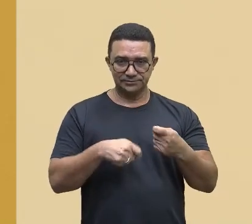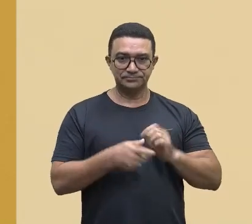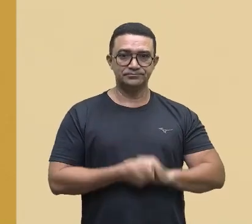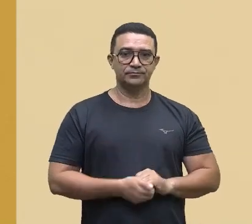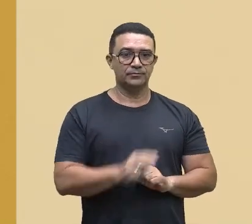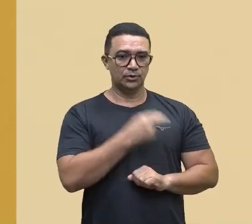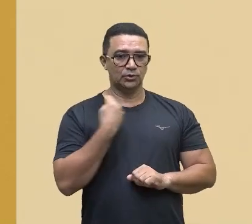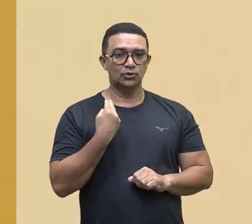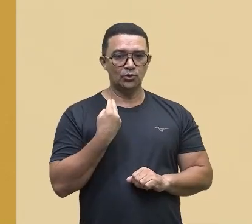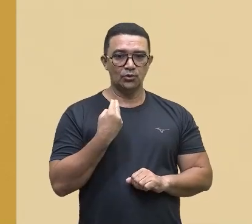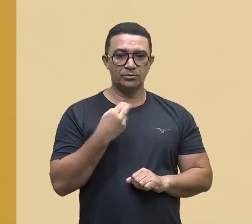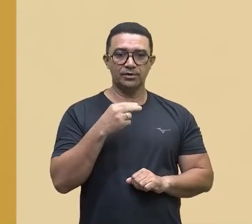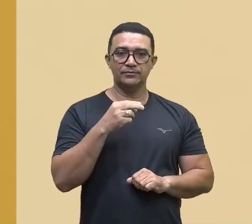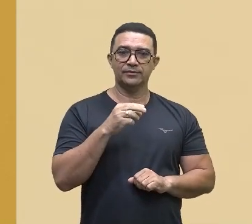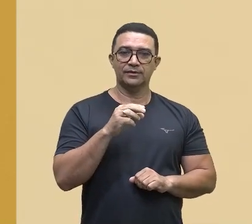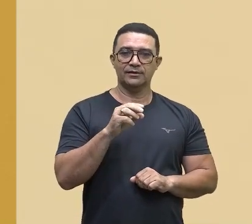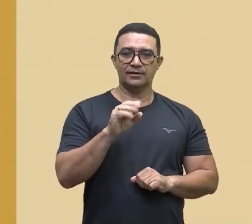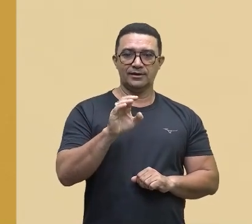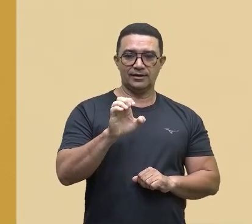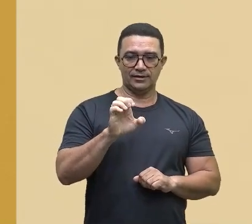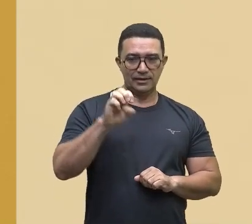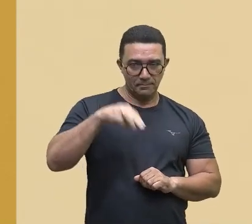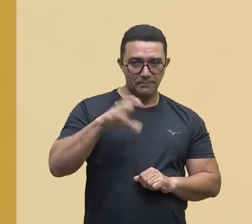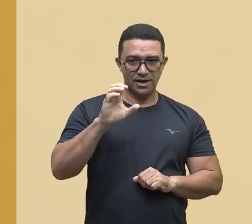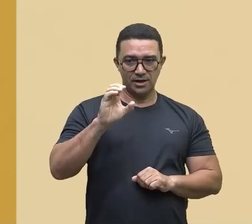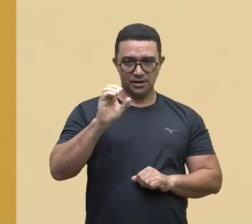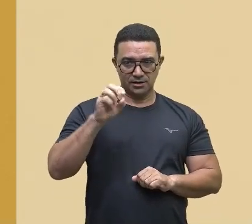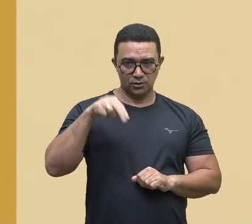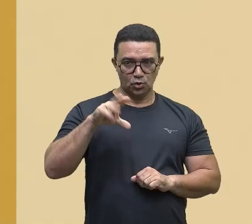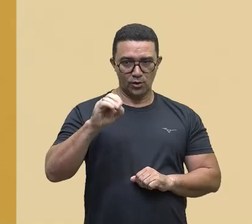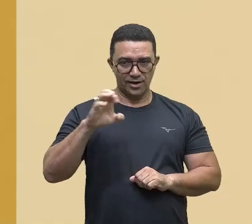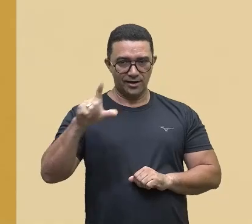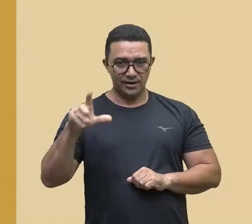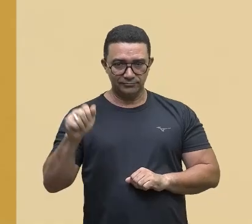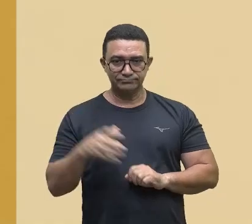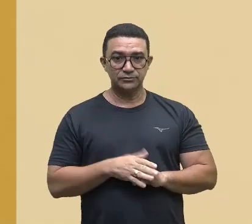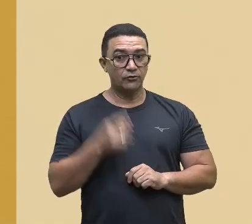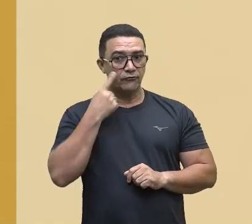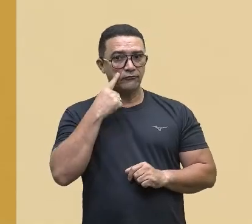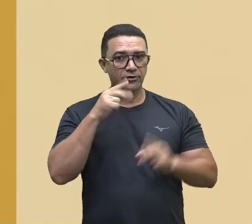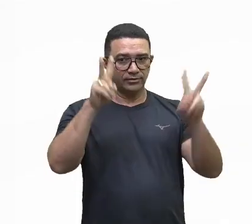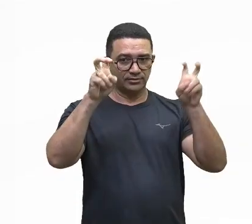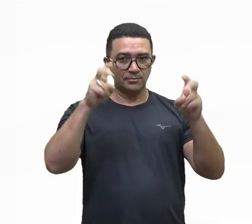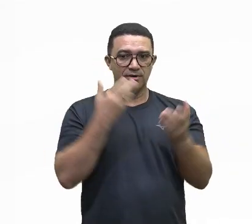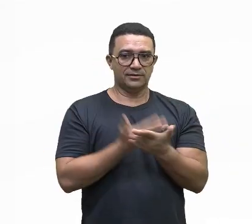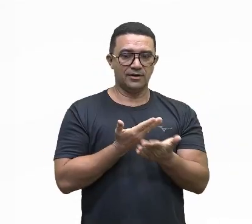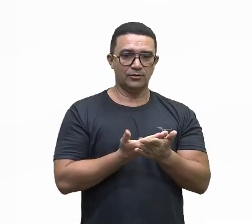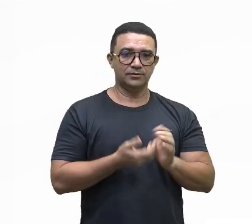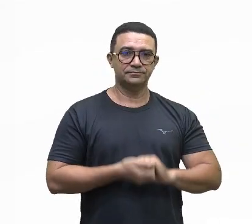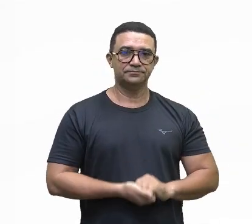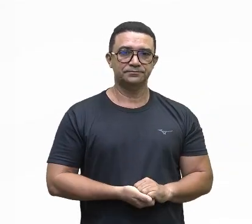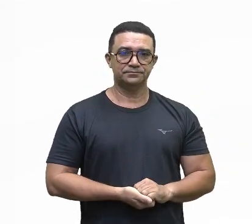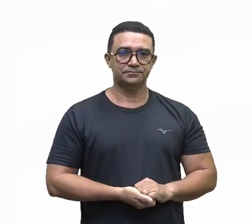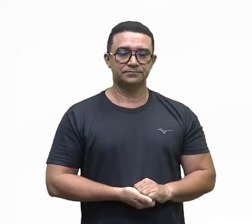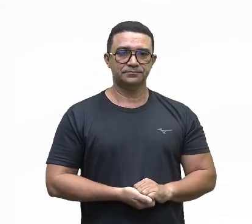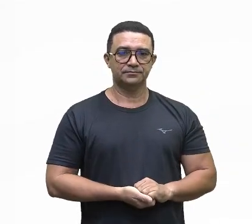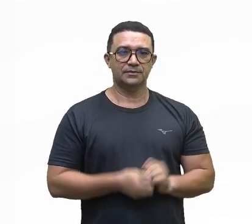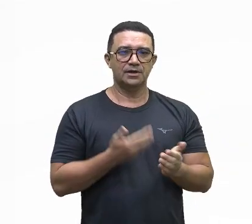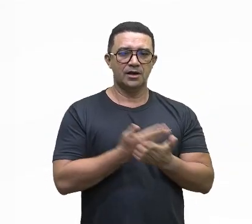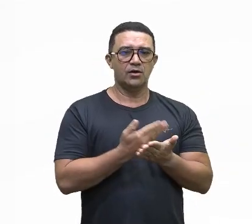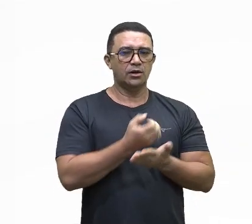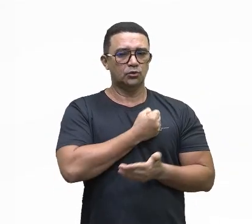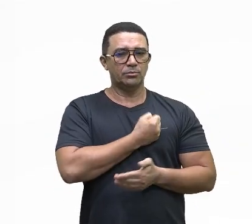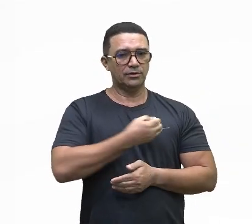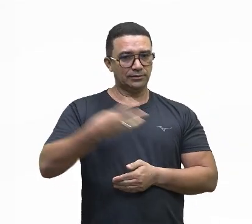sou a professora Manuela Franco, de Matemática, e agora a gente vai ver qual é o tema da nossa aula. Aula de